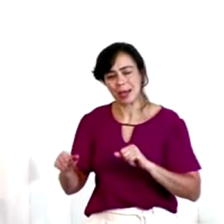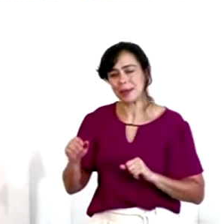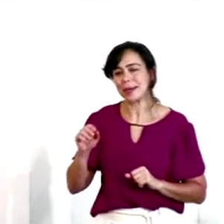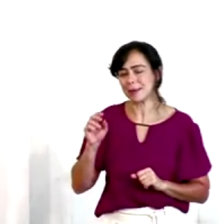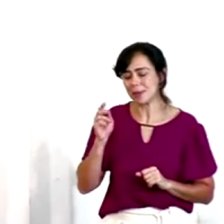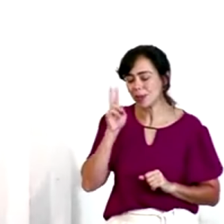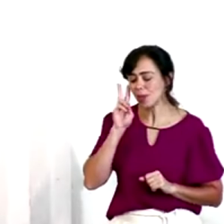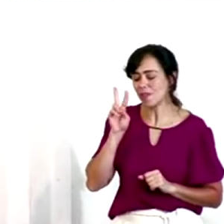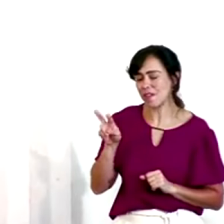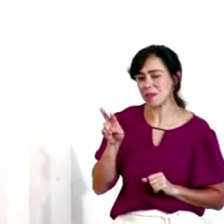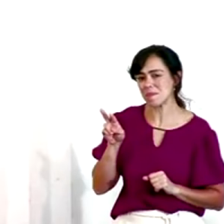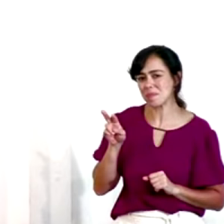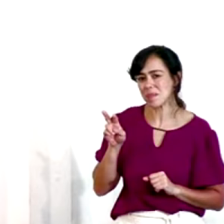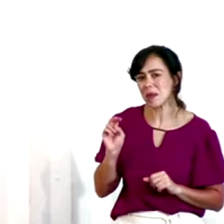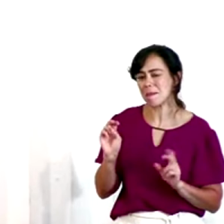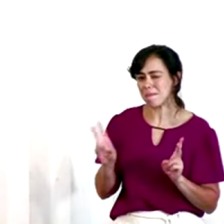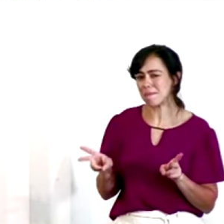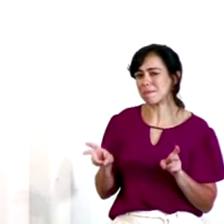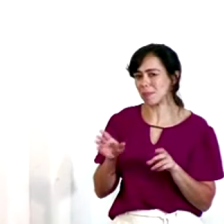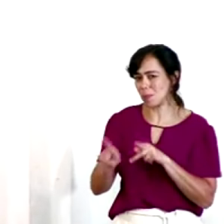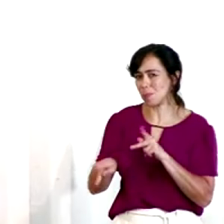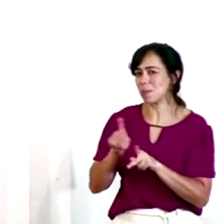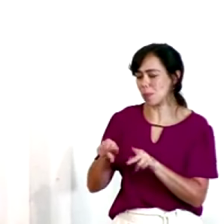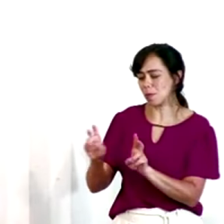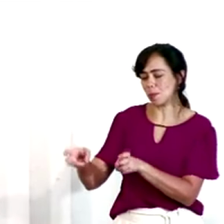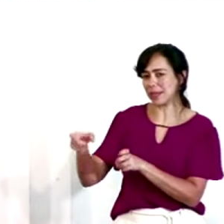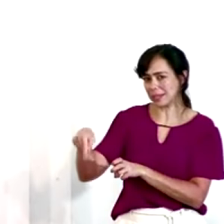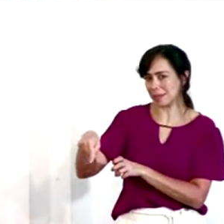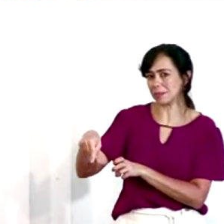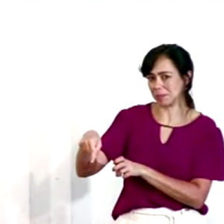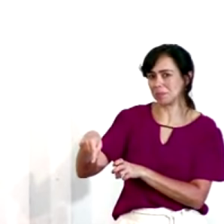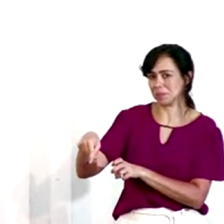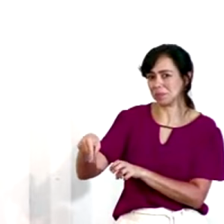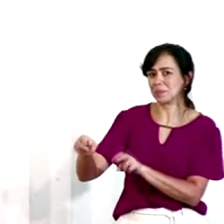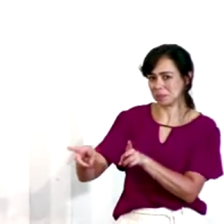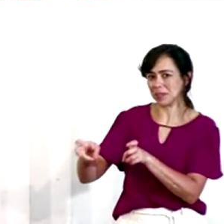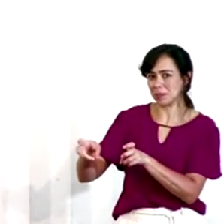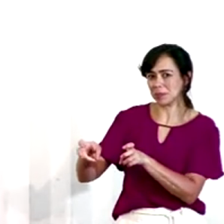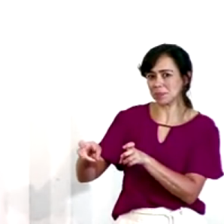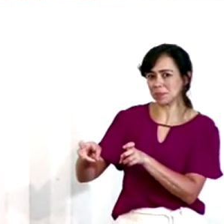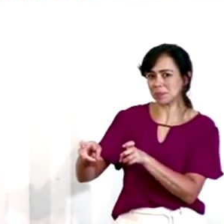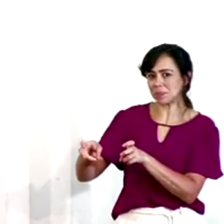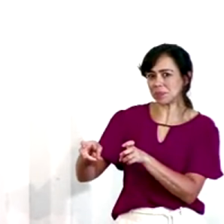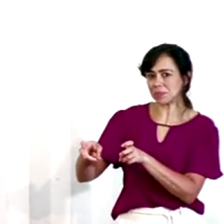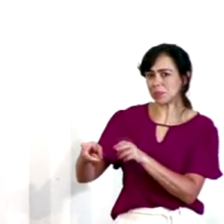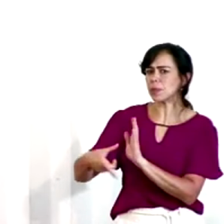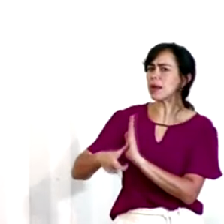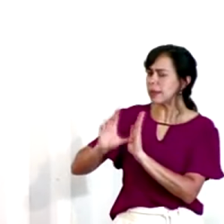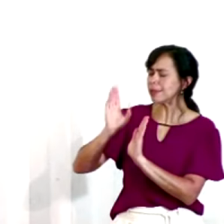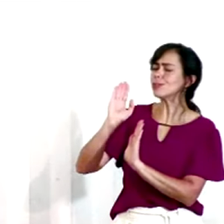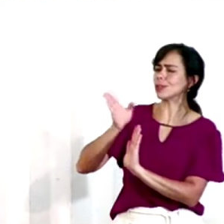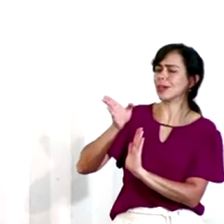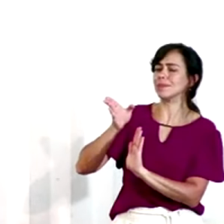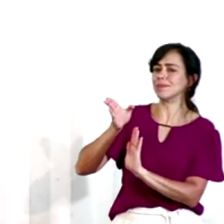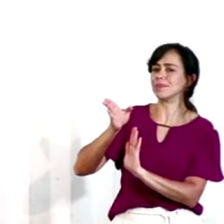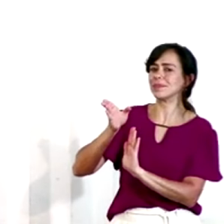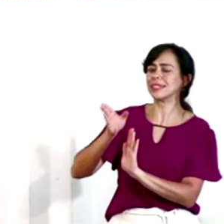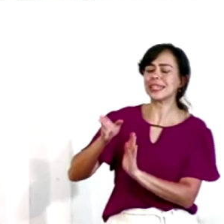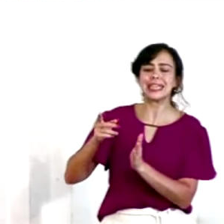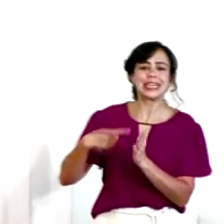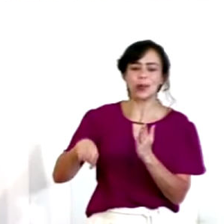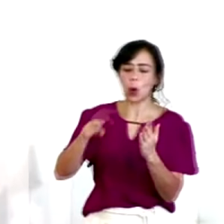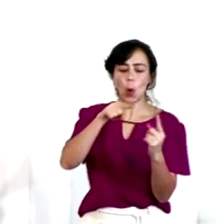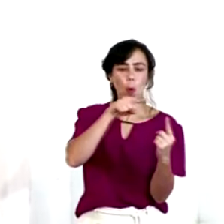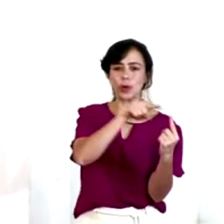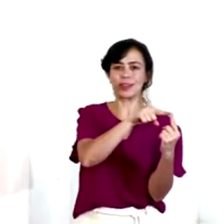que o centro da vida, na realidade isso acontecia até antes, o centro da vida do povo de Israel era